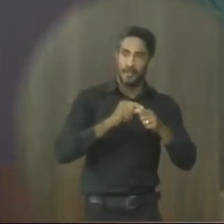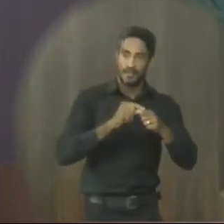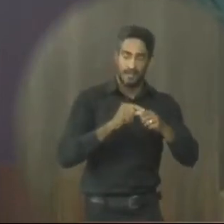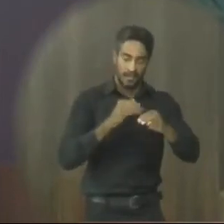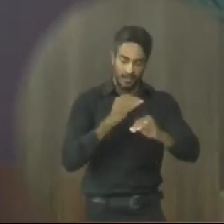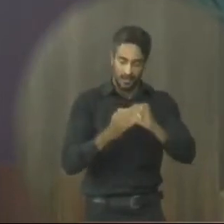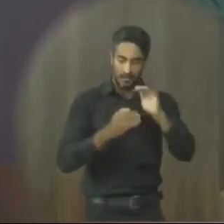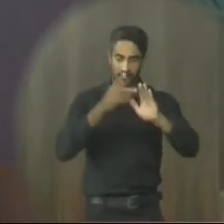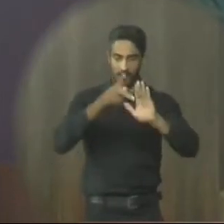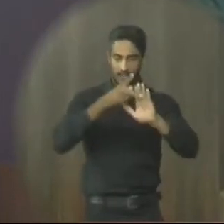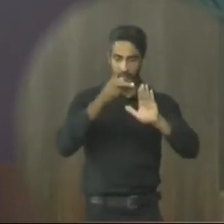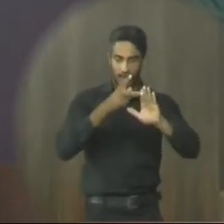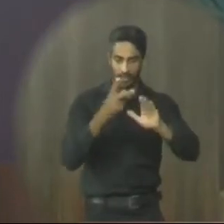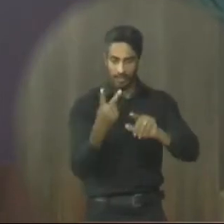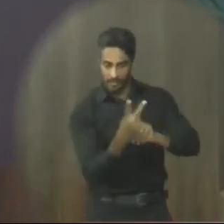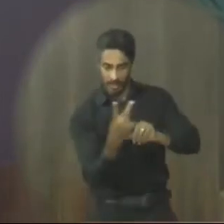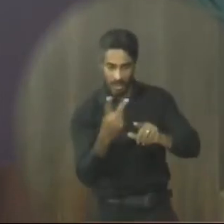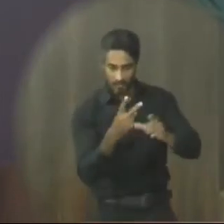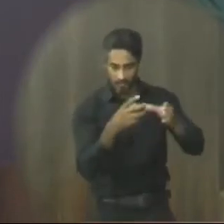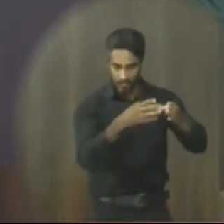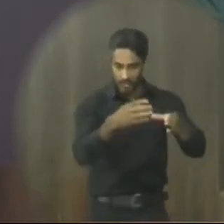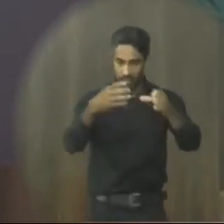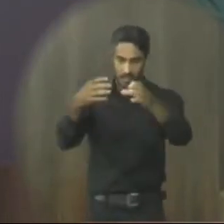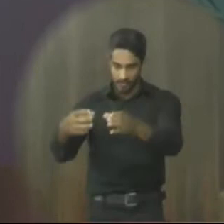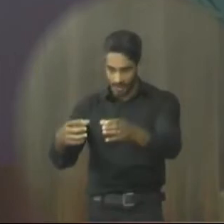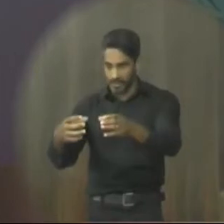desenvolver um projeto que atenda aos dois bairros